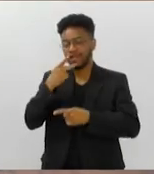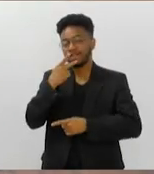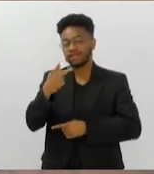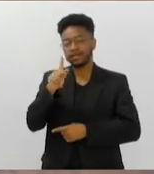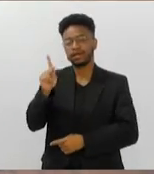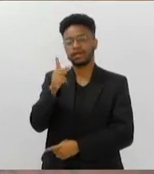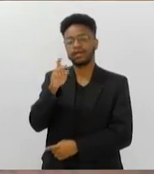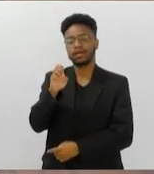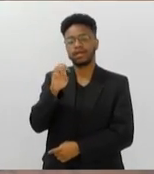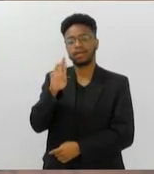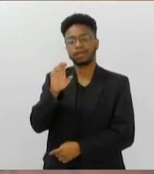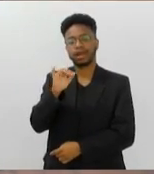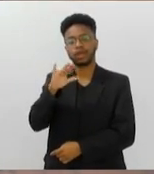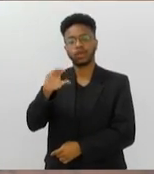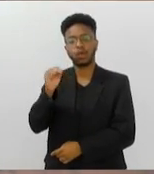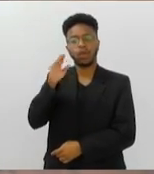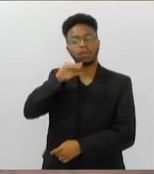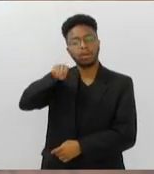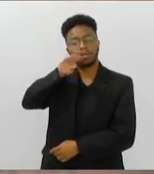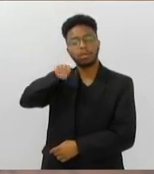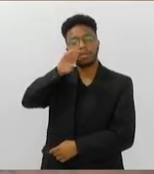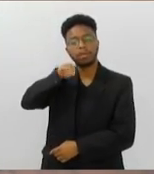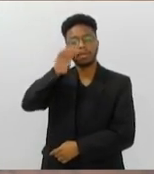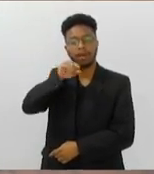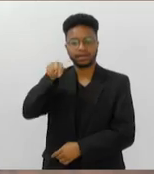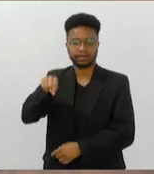hebraico fluentemente.